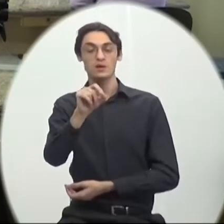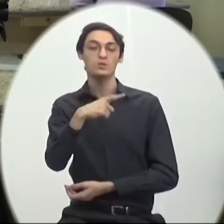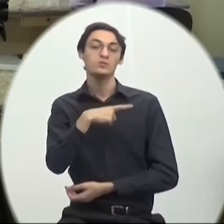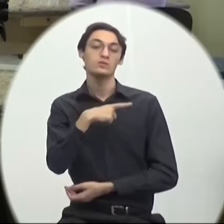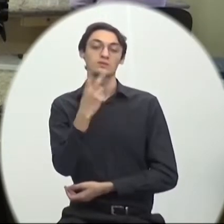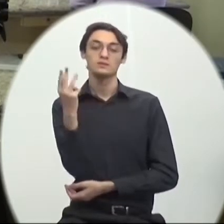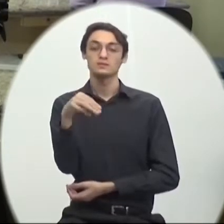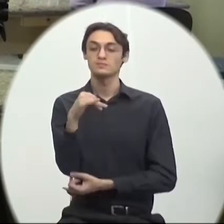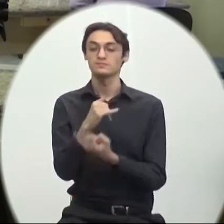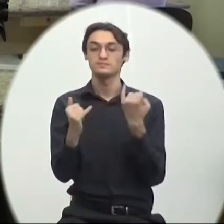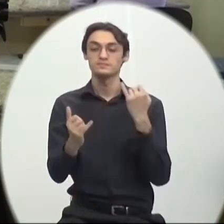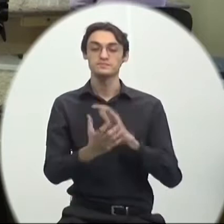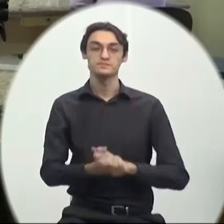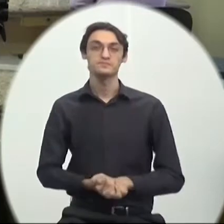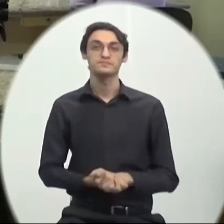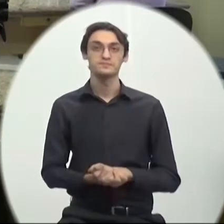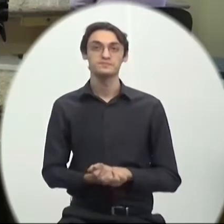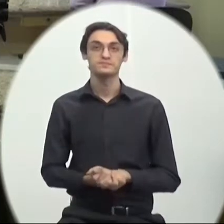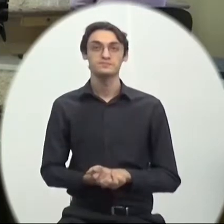30.